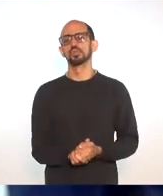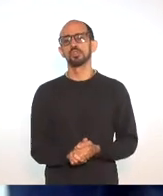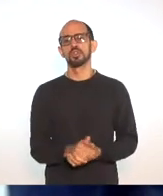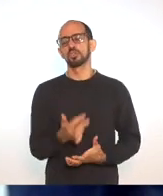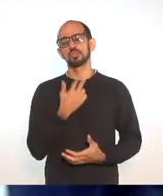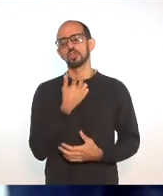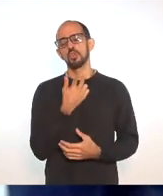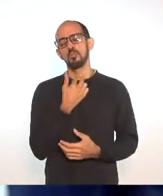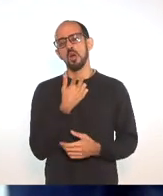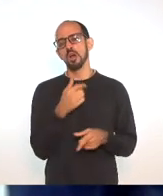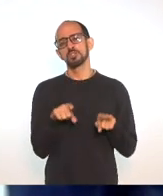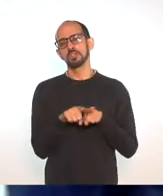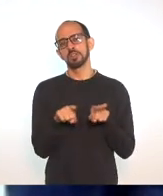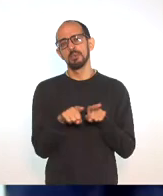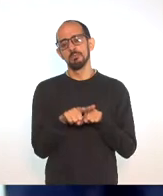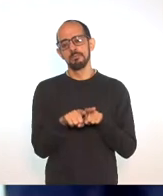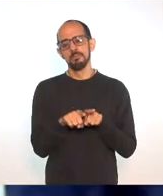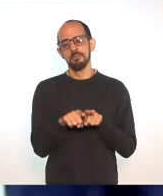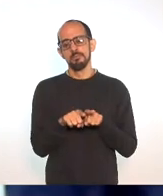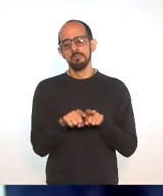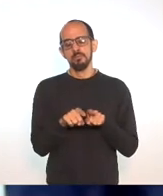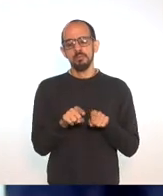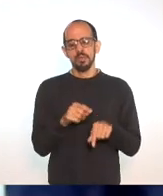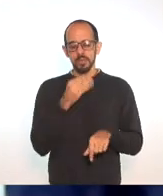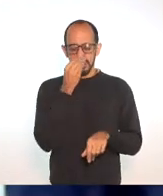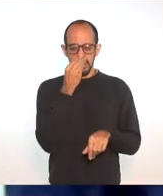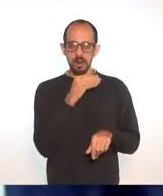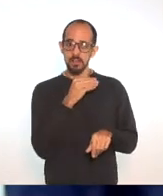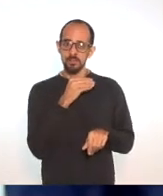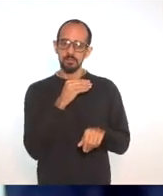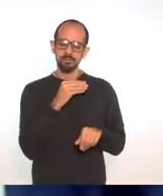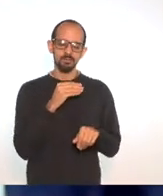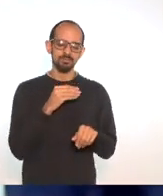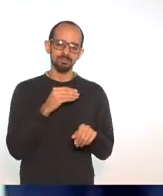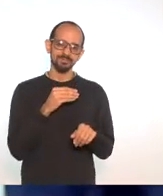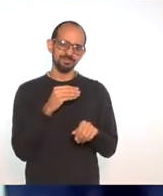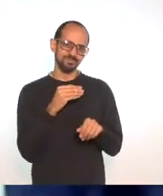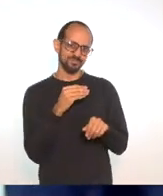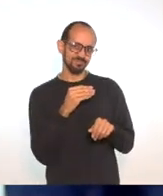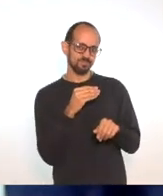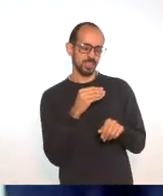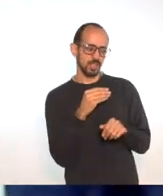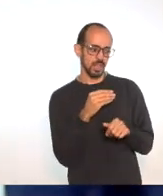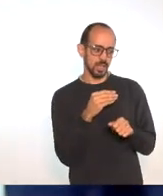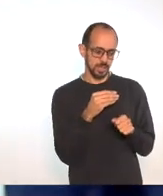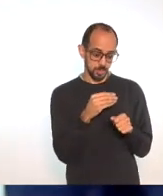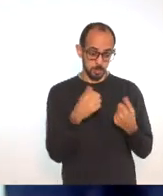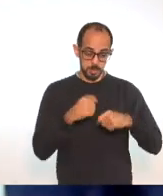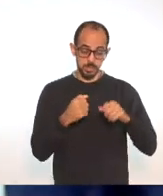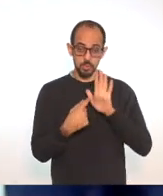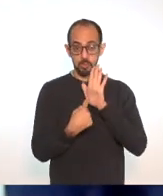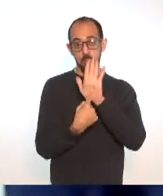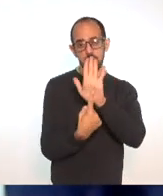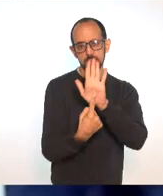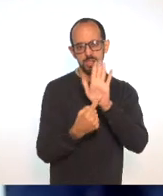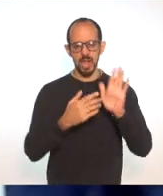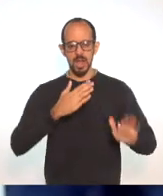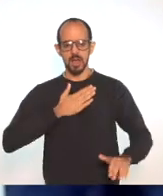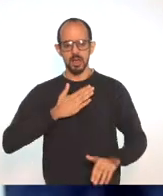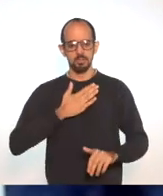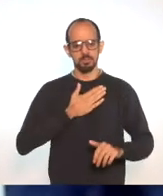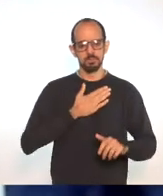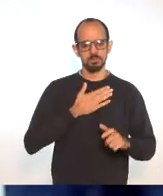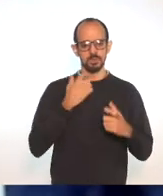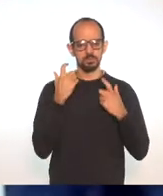eu não posso deixar de apresentar uma certa preocupação essa primeiro se chama vindo só